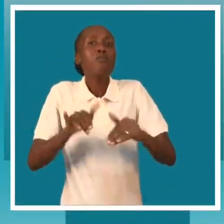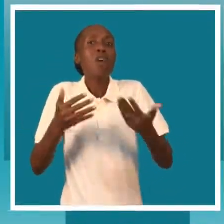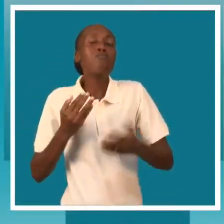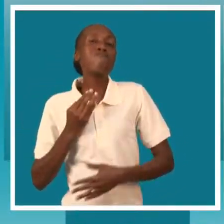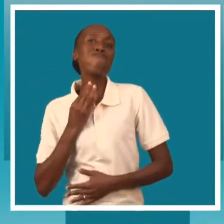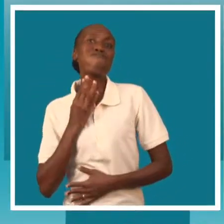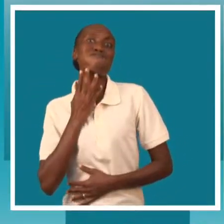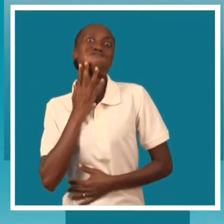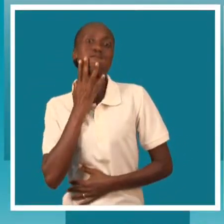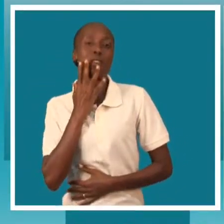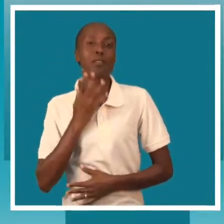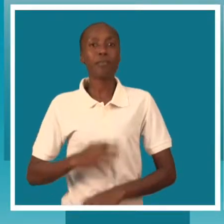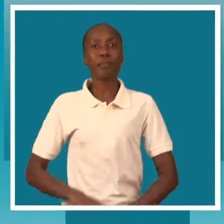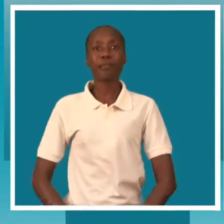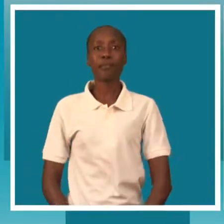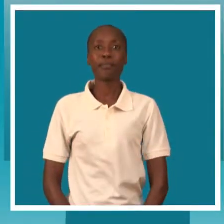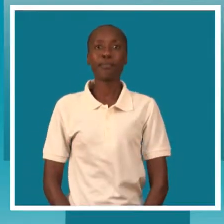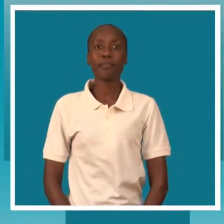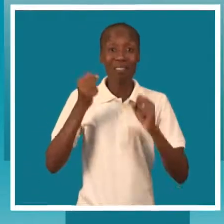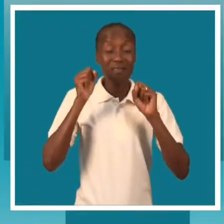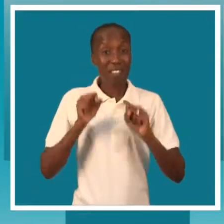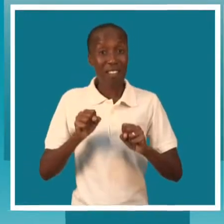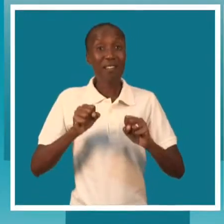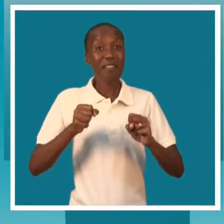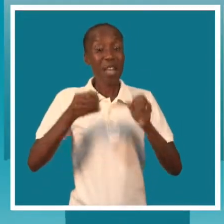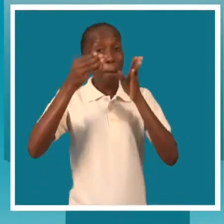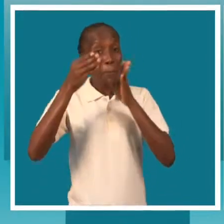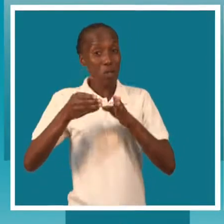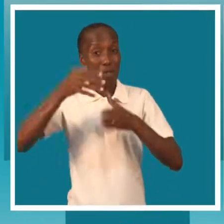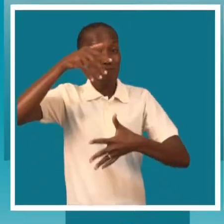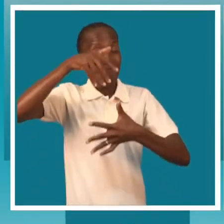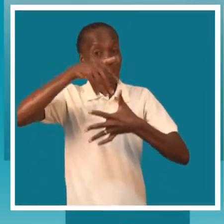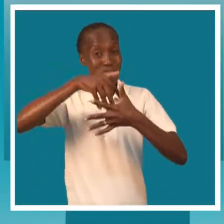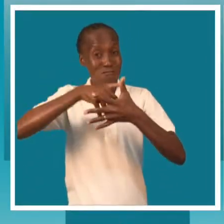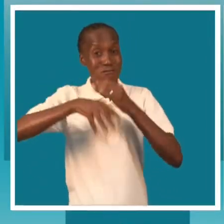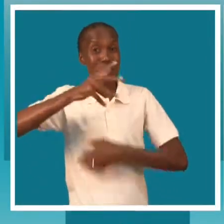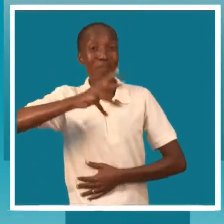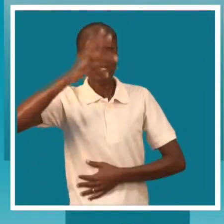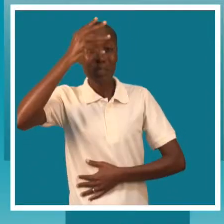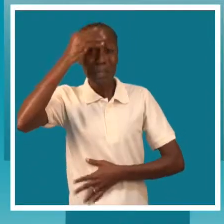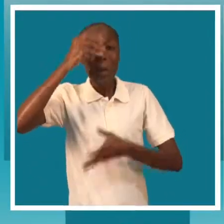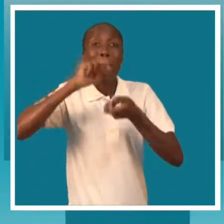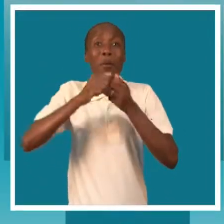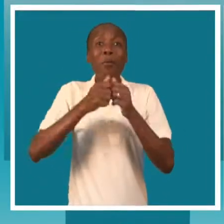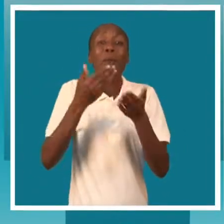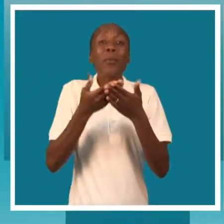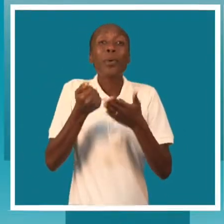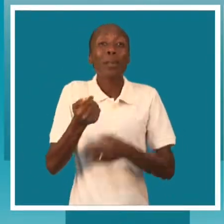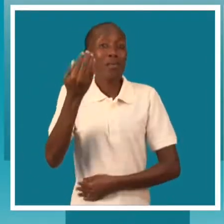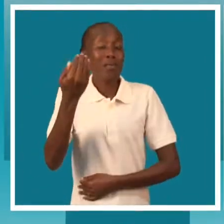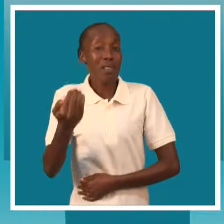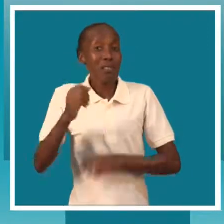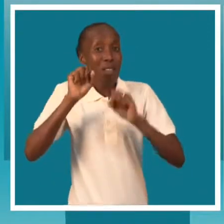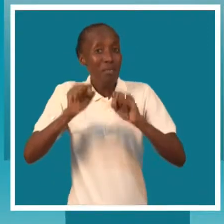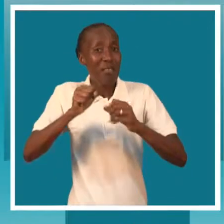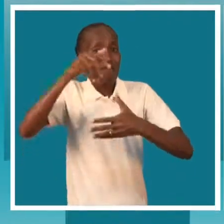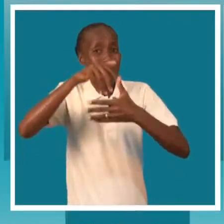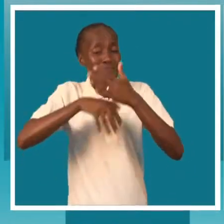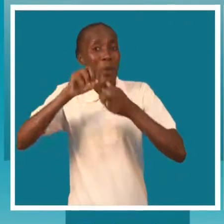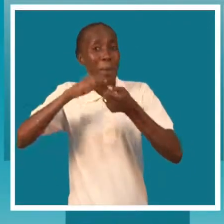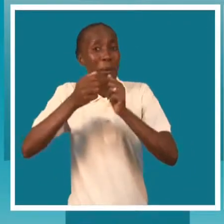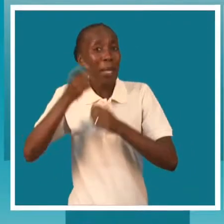causas das convulsões. Esta pessoa deve ser investigada. É preciso perceber o que está por detrás desta criança.